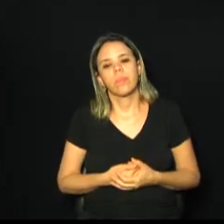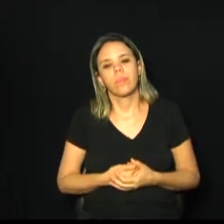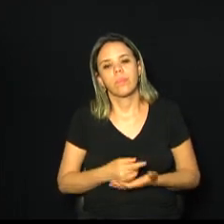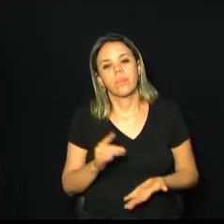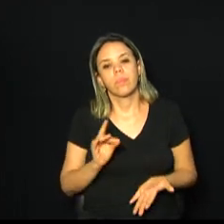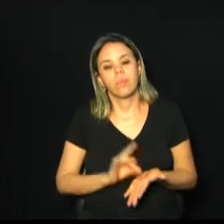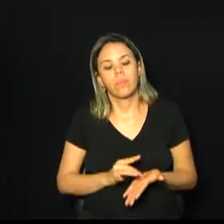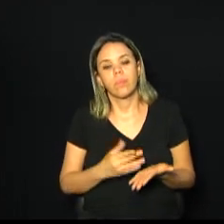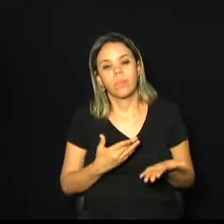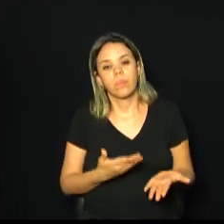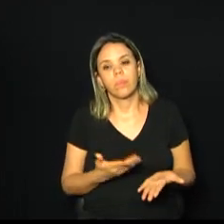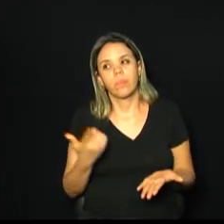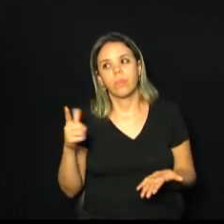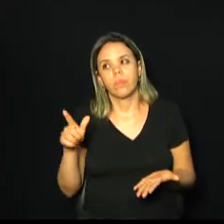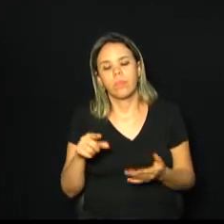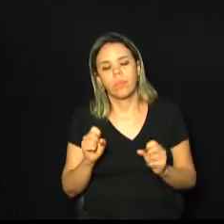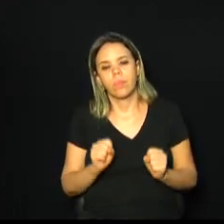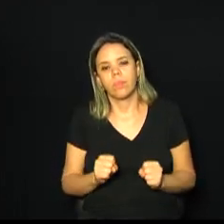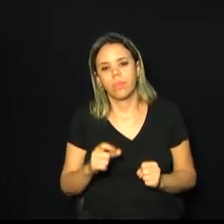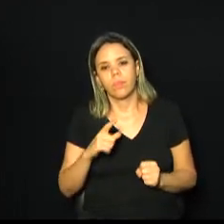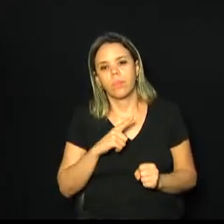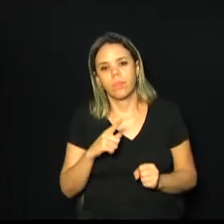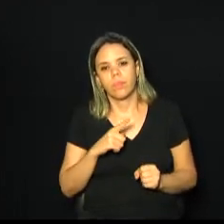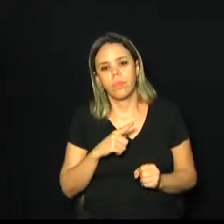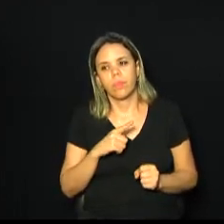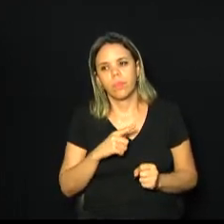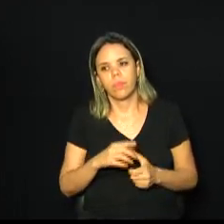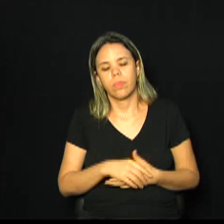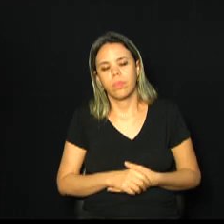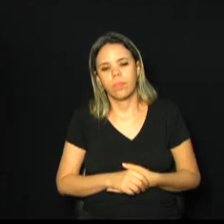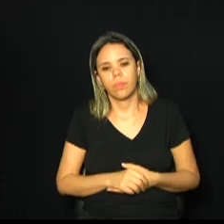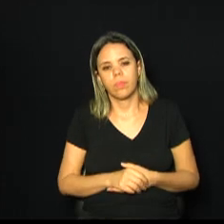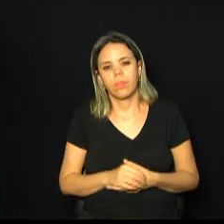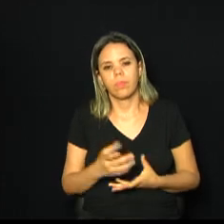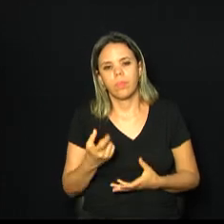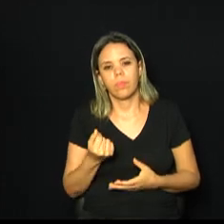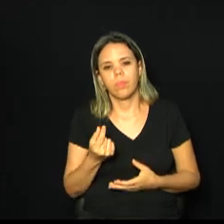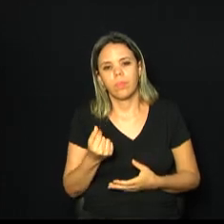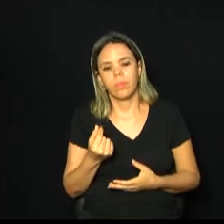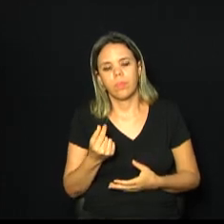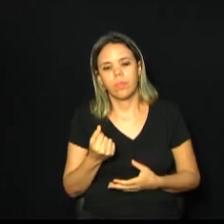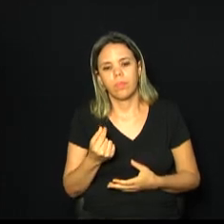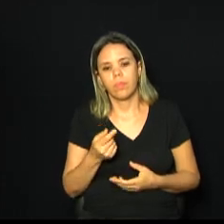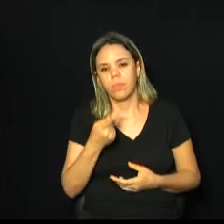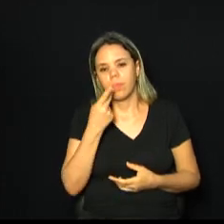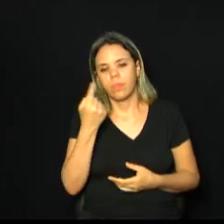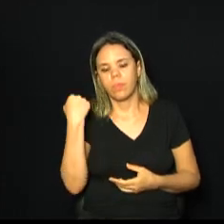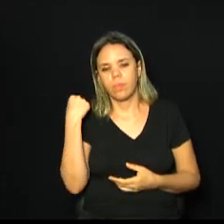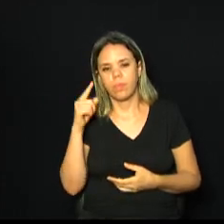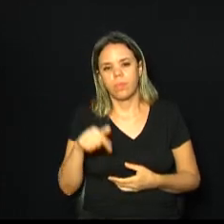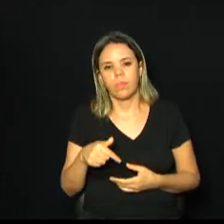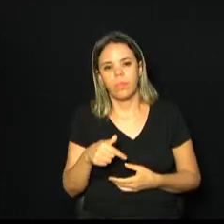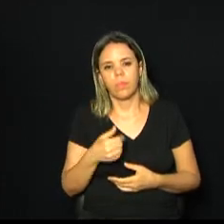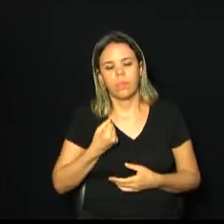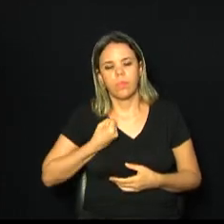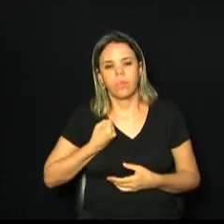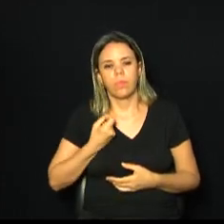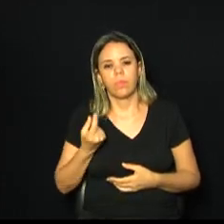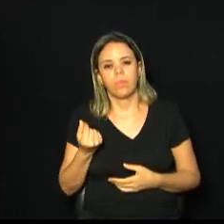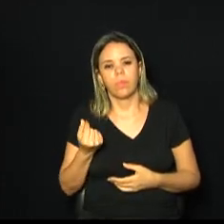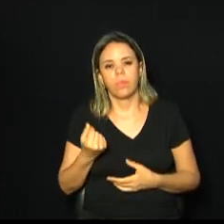fato. E o outro, ele pode ser financeiro, que é o que nós falamos anteriormente. É em número de